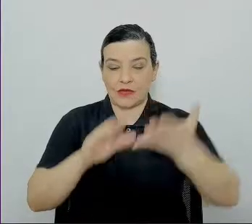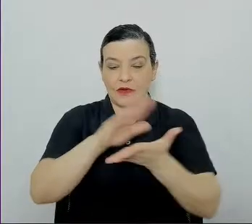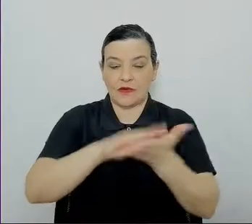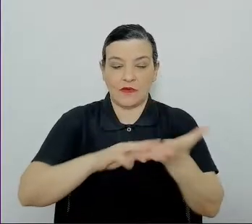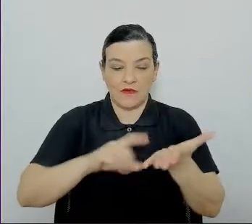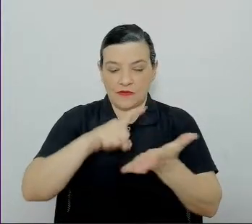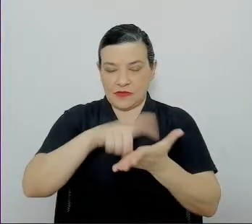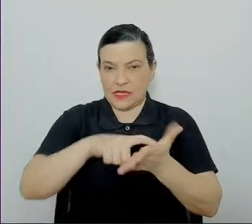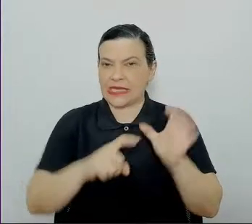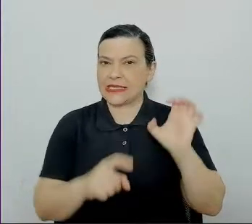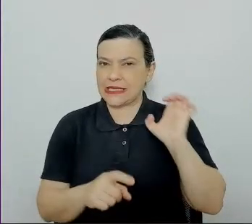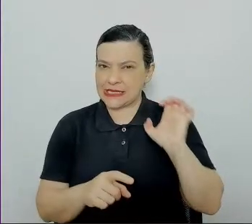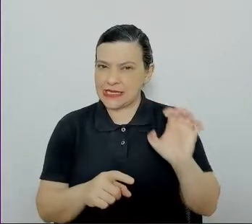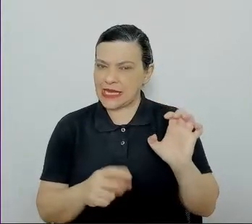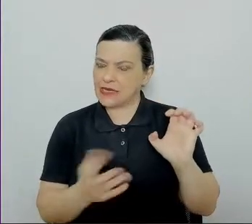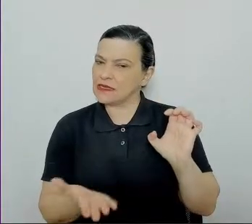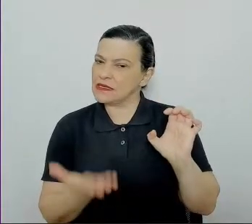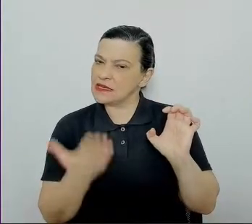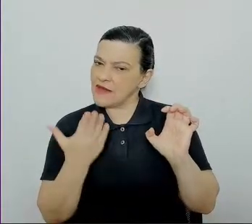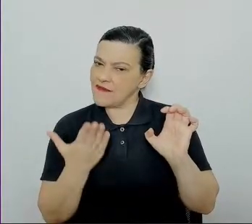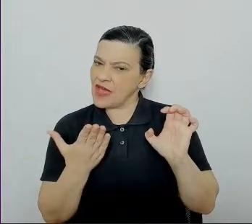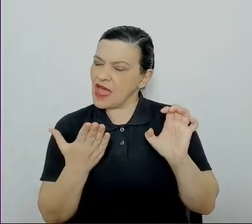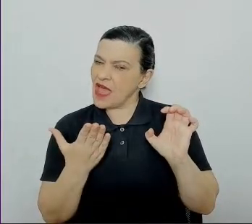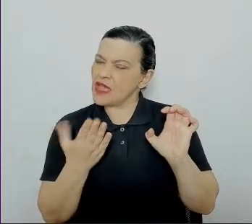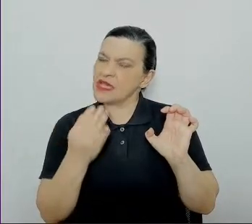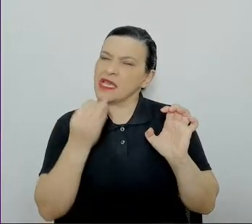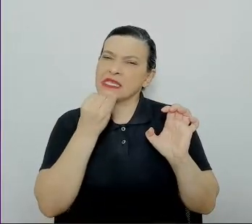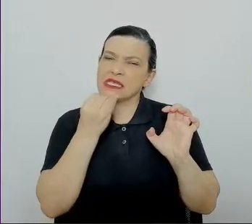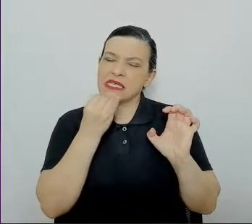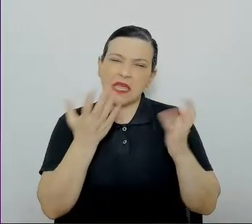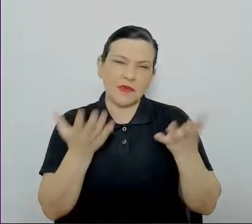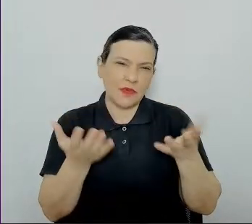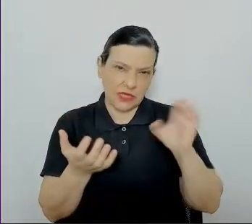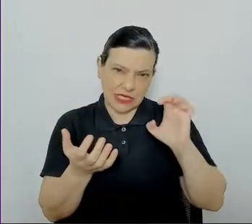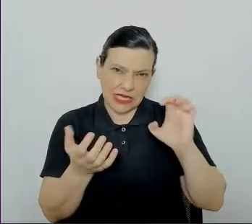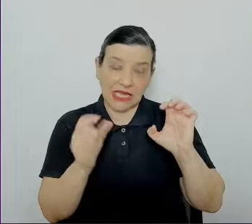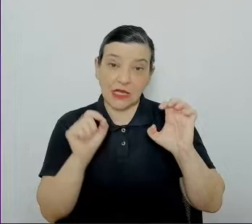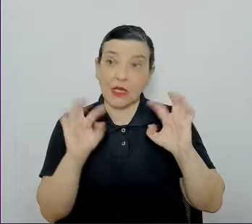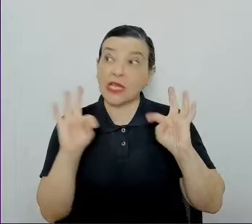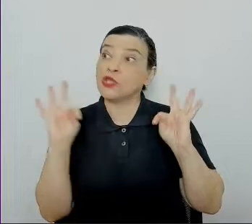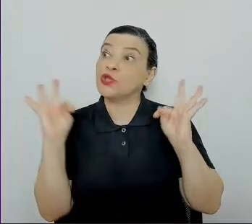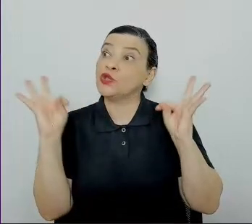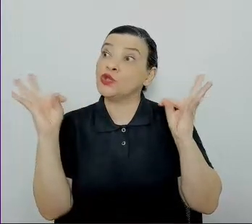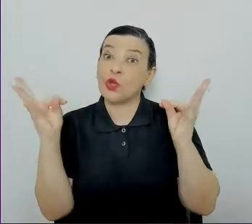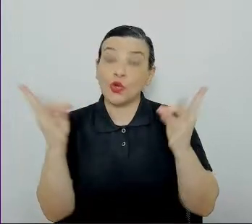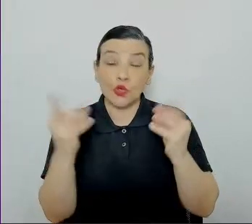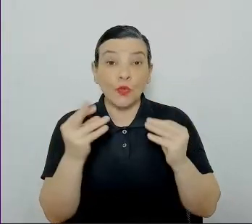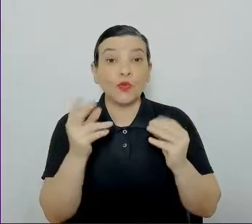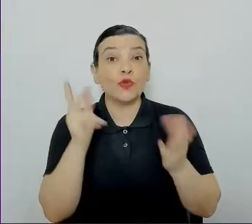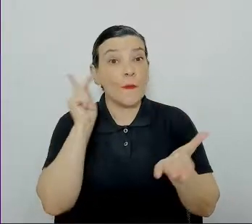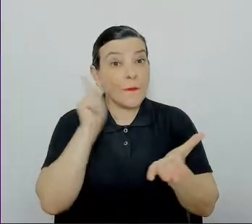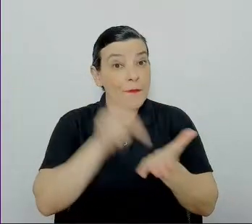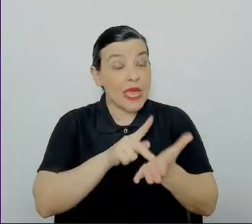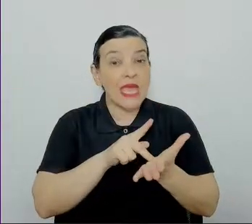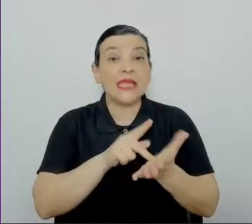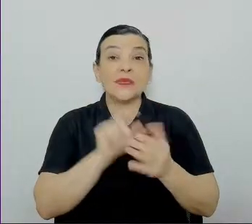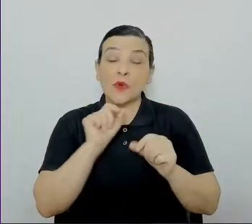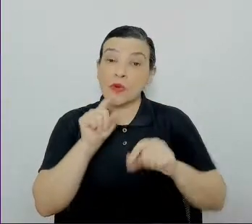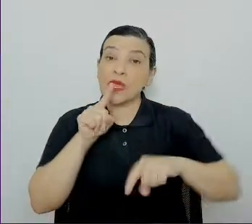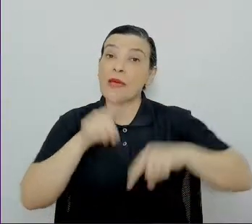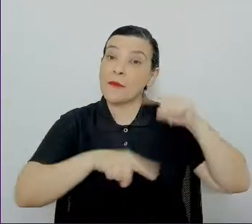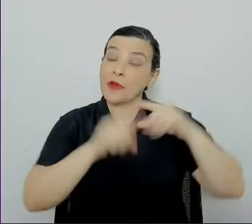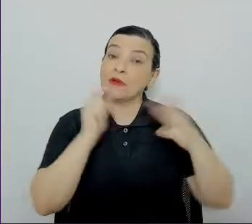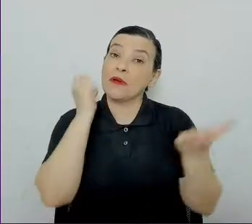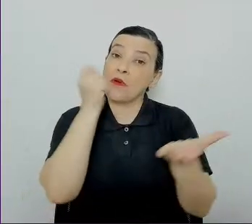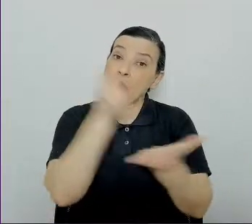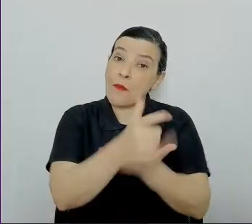pensando, nossa, tá todo mundo... Suponha que essa escala da esquerda seja a adesão. Quantas pessoas estão utilizando essa funcionalidade? Então você tem a